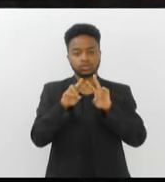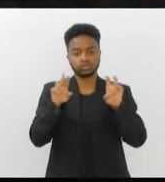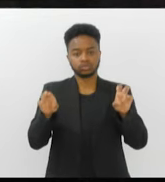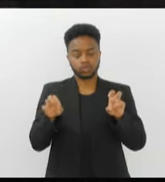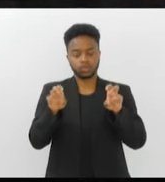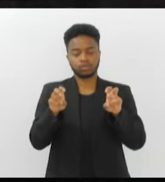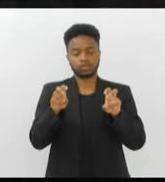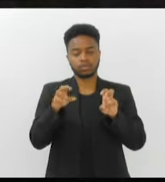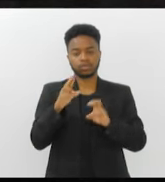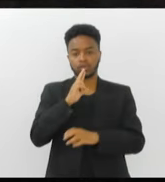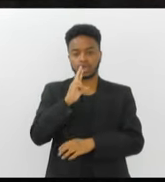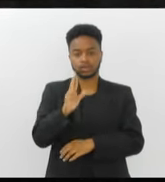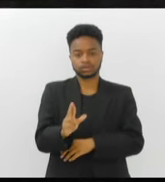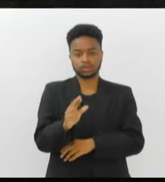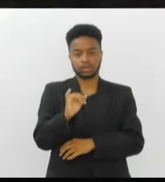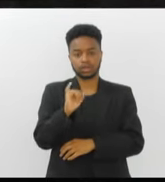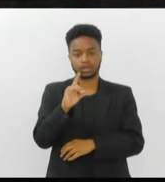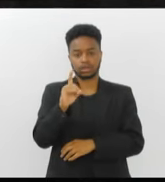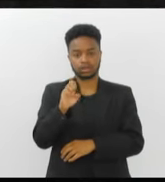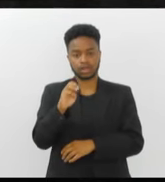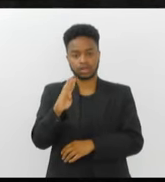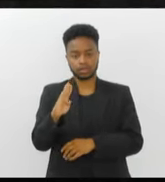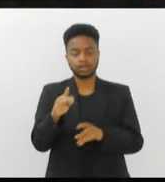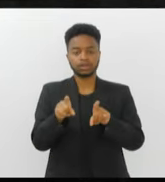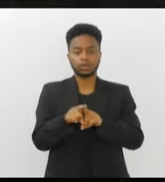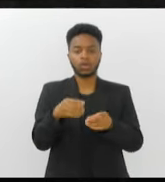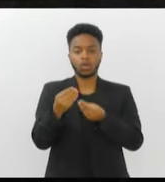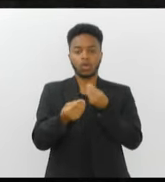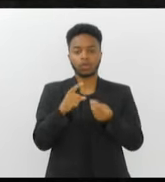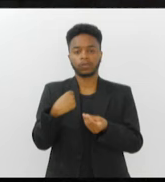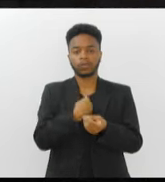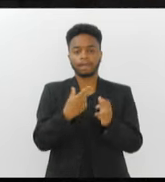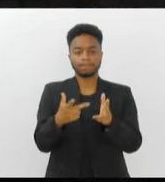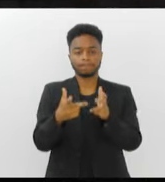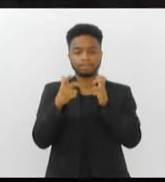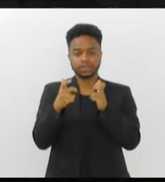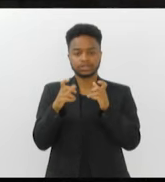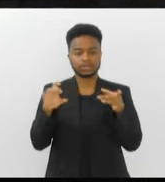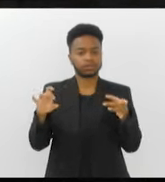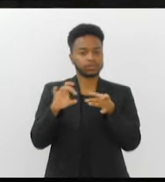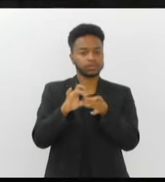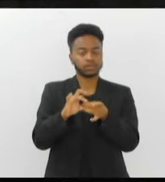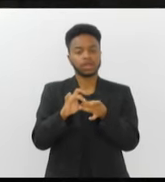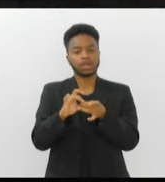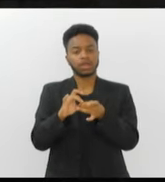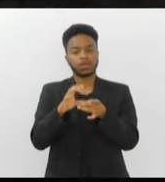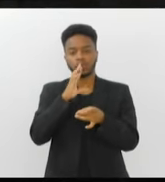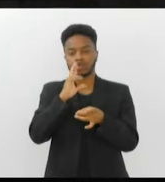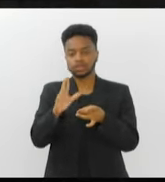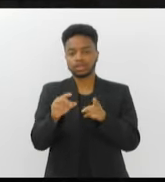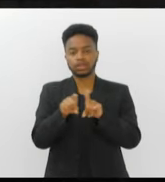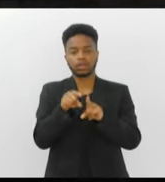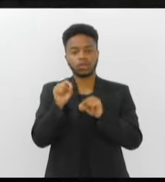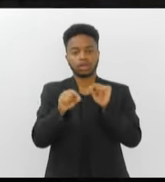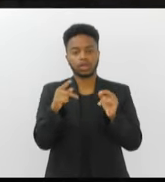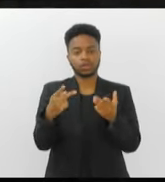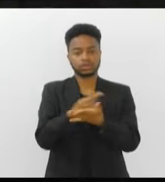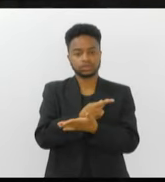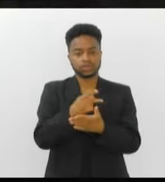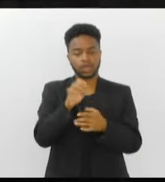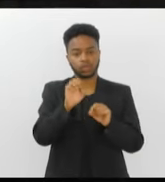IDEB e como a gente vê a relação desse resultado com o que está acontecendo na rede de educação do Estado do Rio de